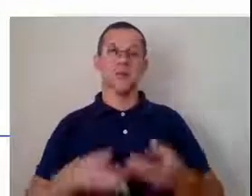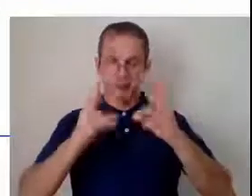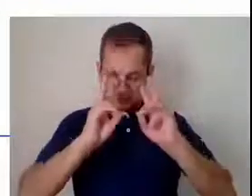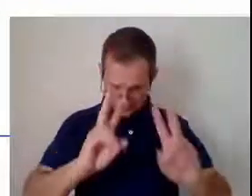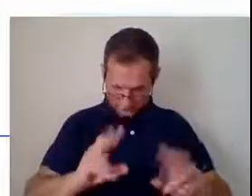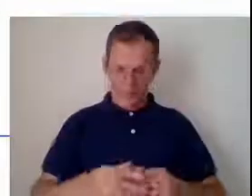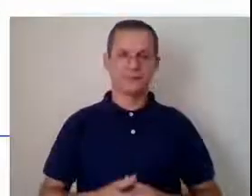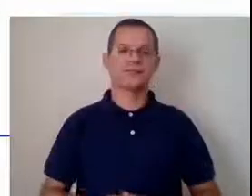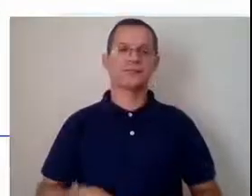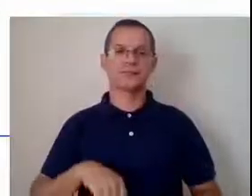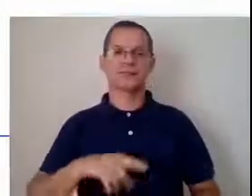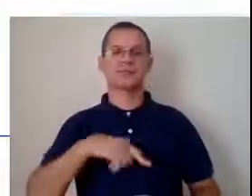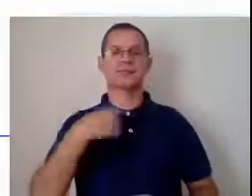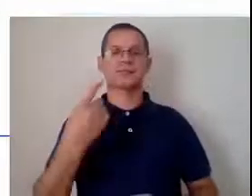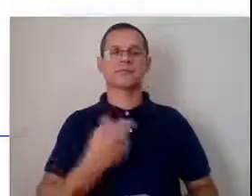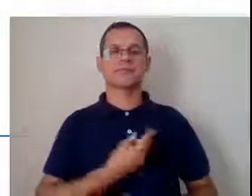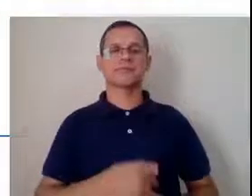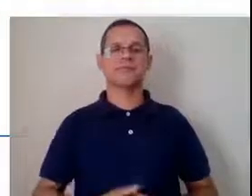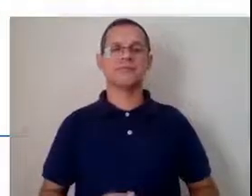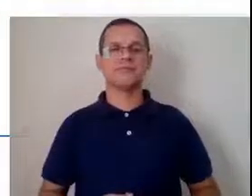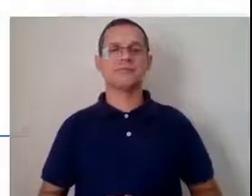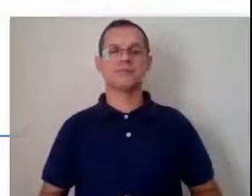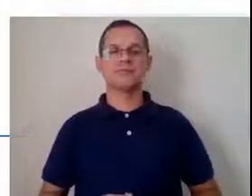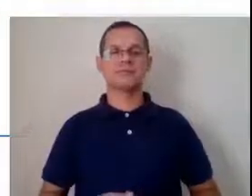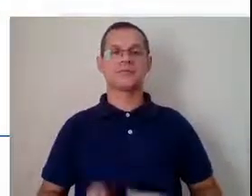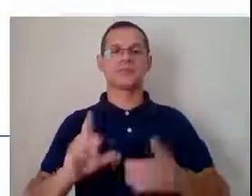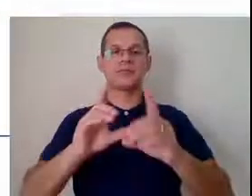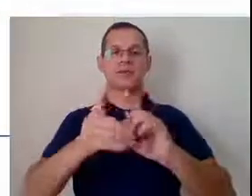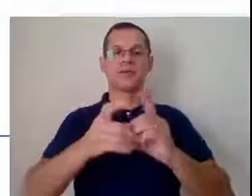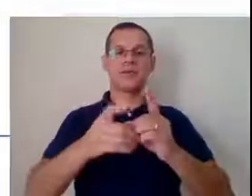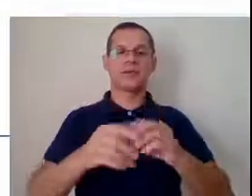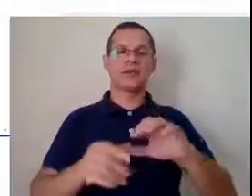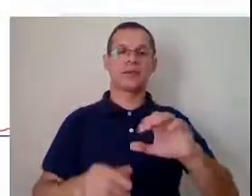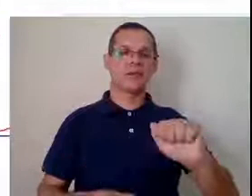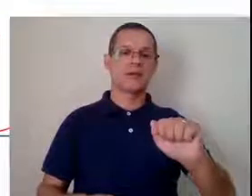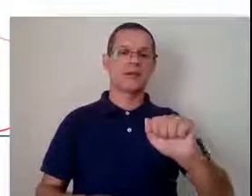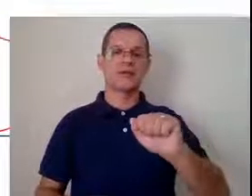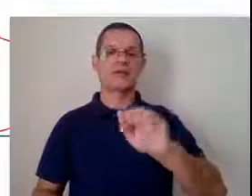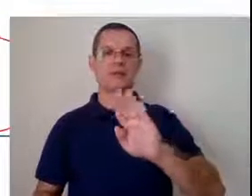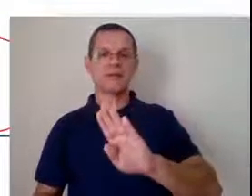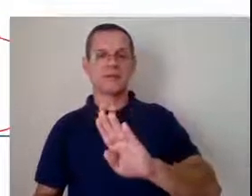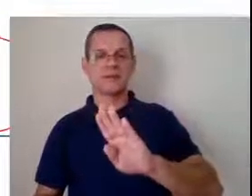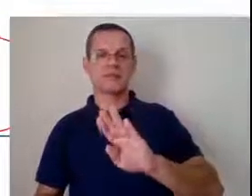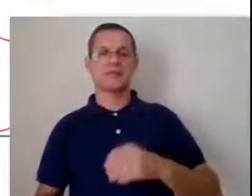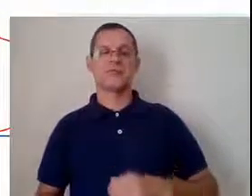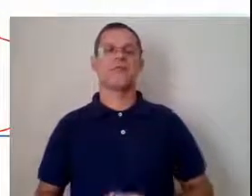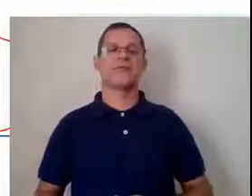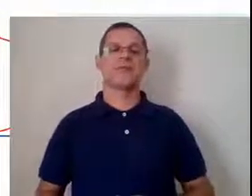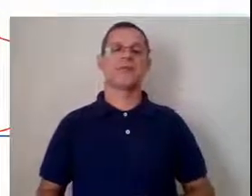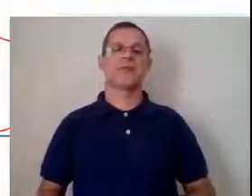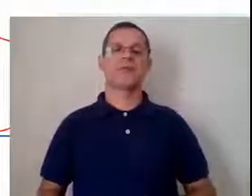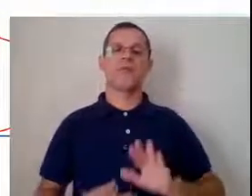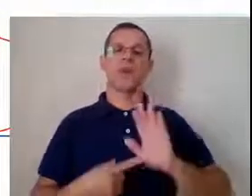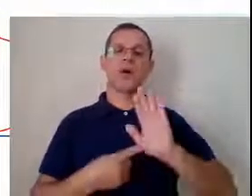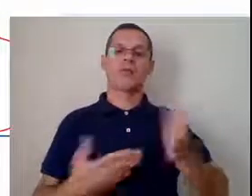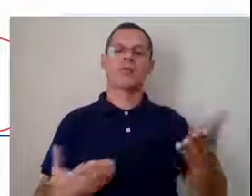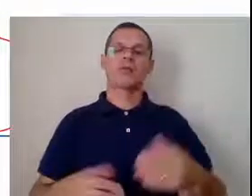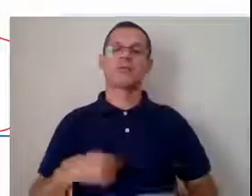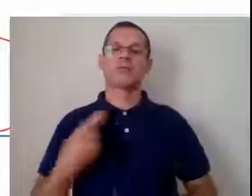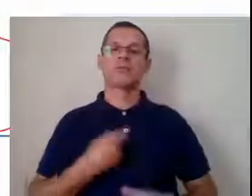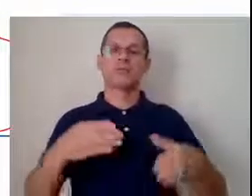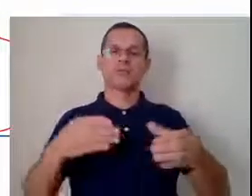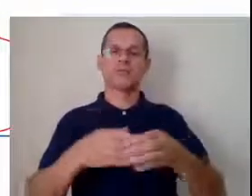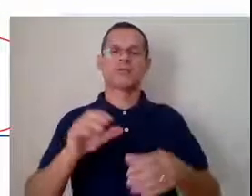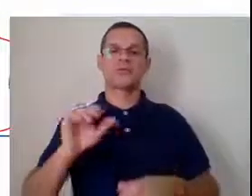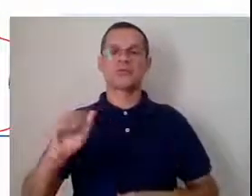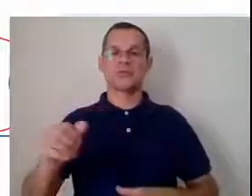Vejam, nós temos aqui uma conjunção de A e B. Então, vamos lá. Vamos representar aqui o nosso conjunto